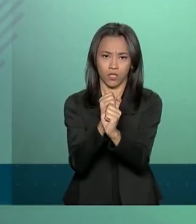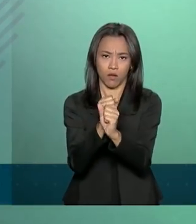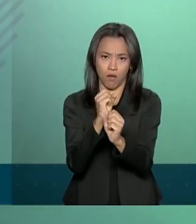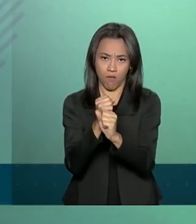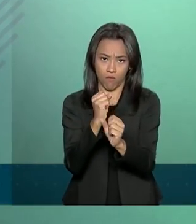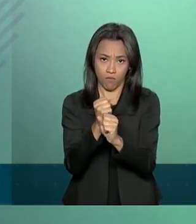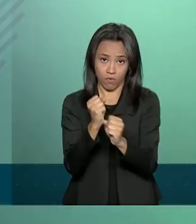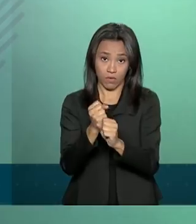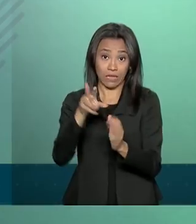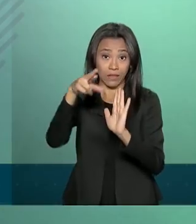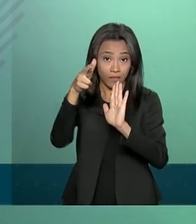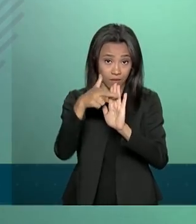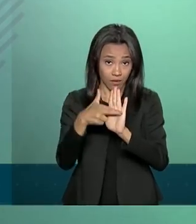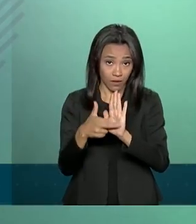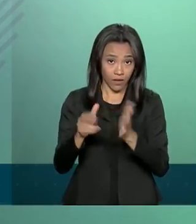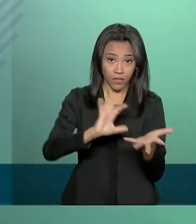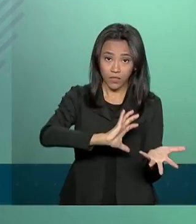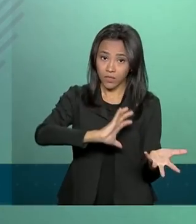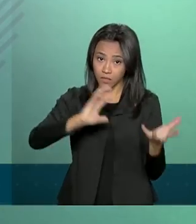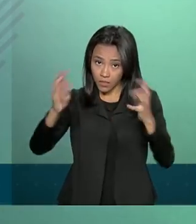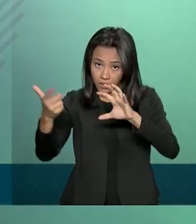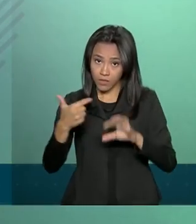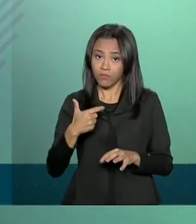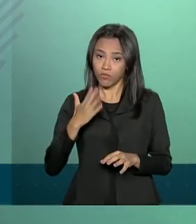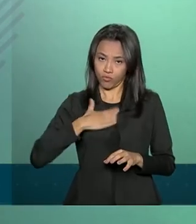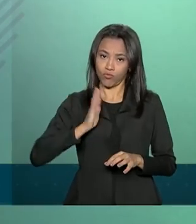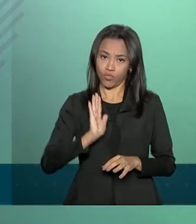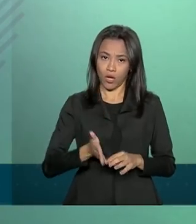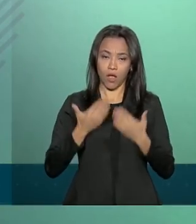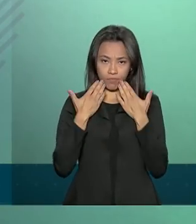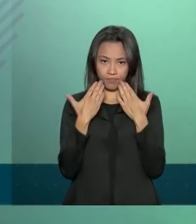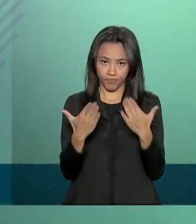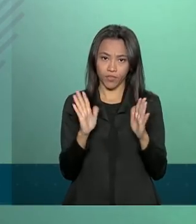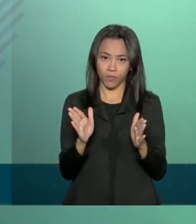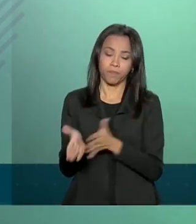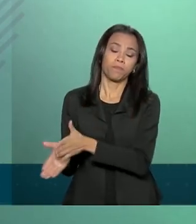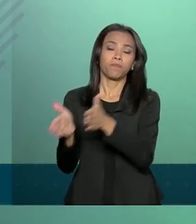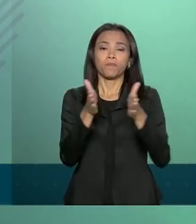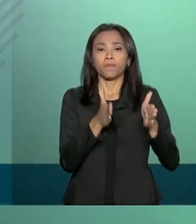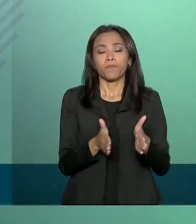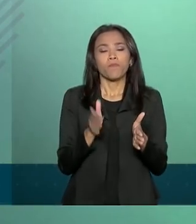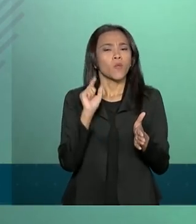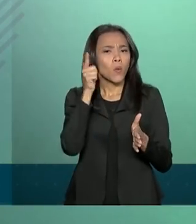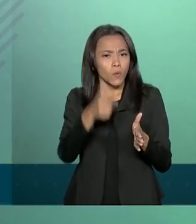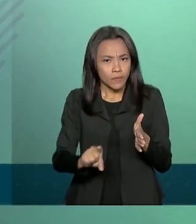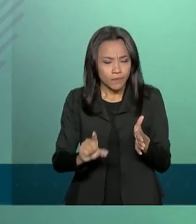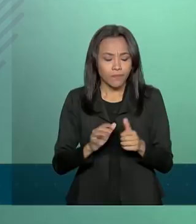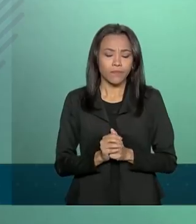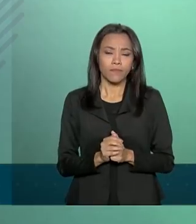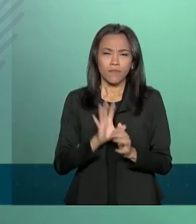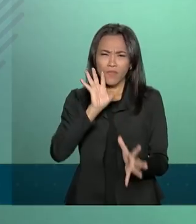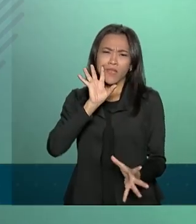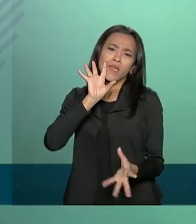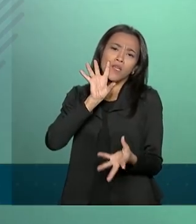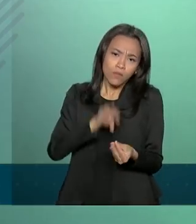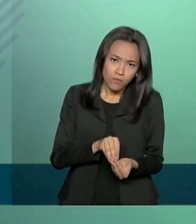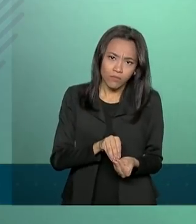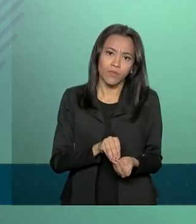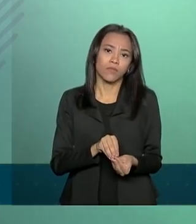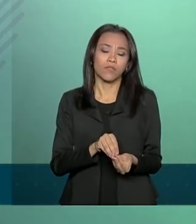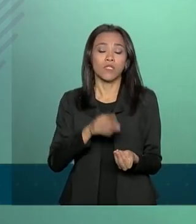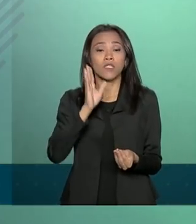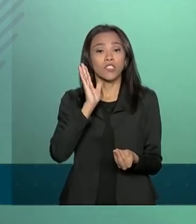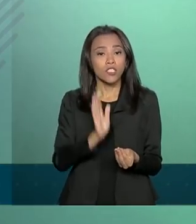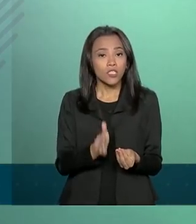há pouco apresentado por mim uma observação em resumo está sendo